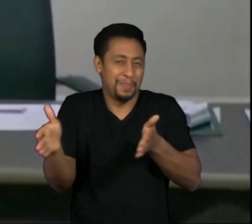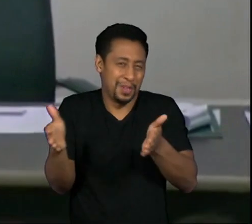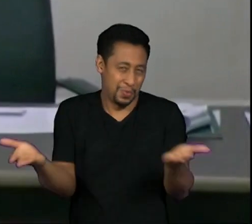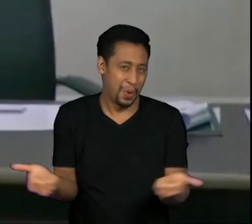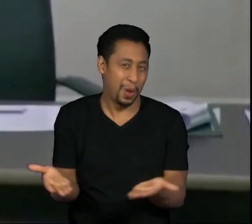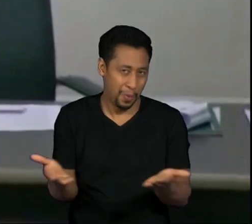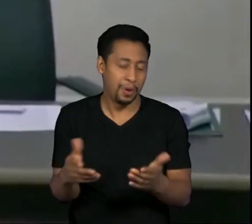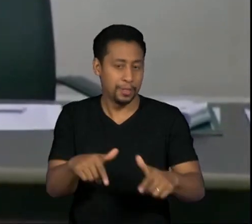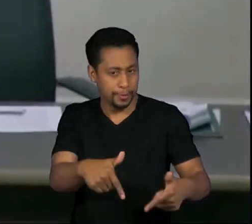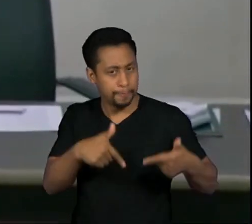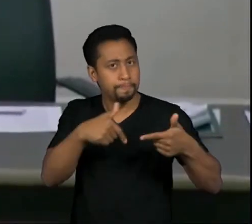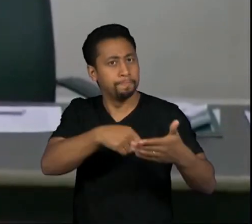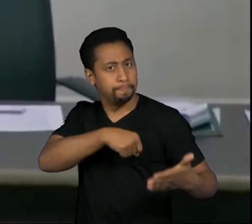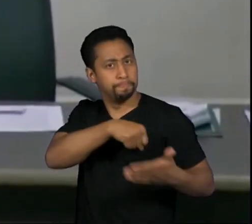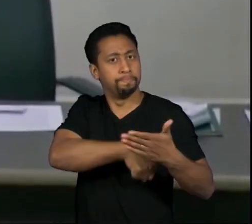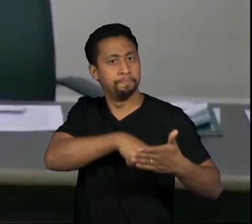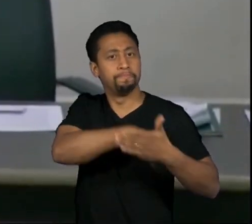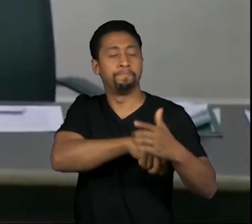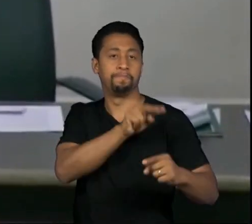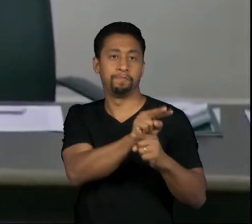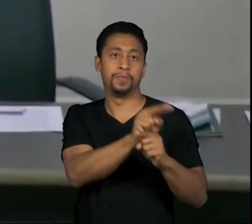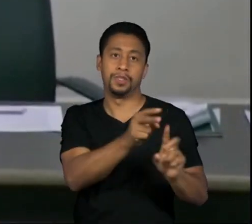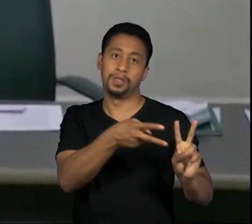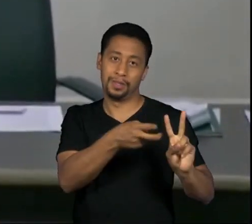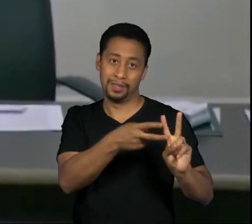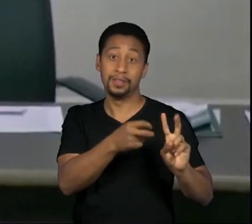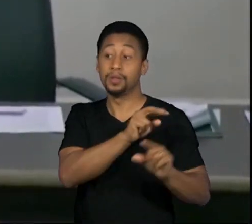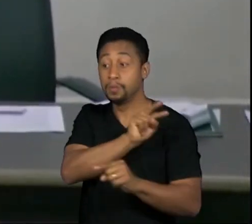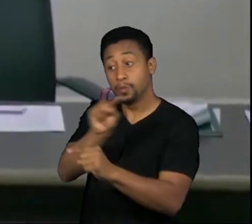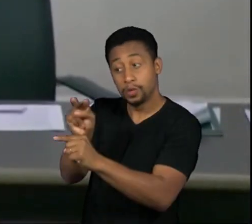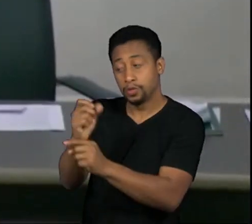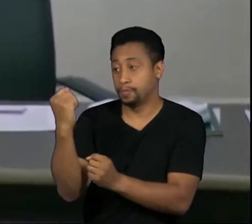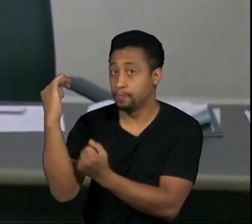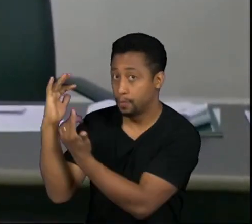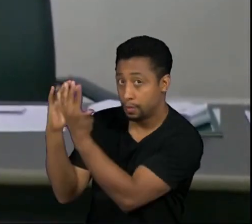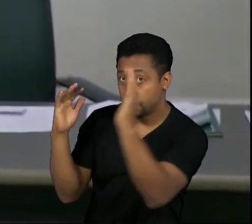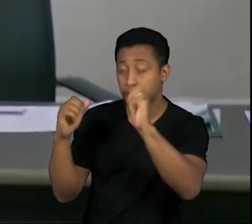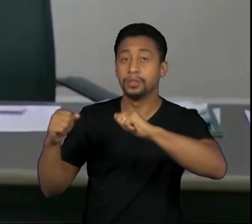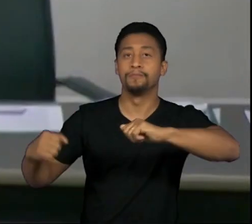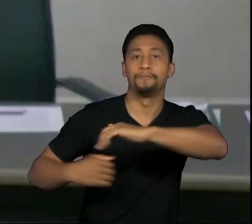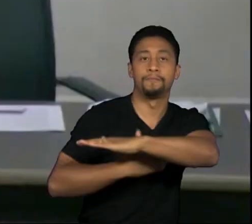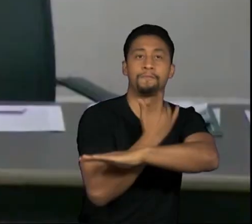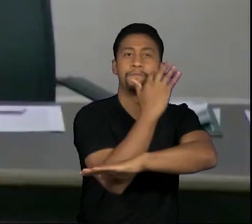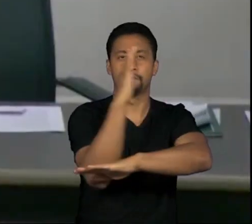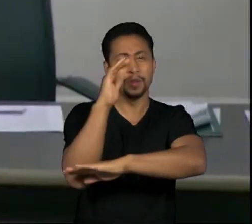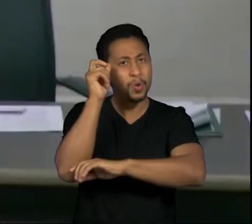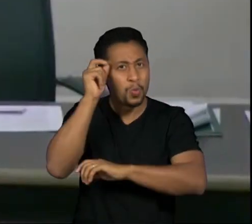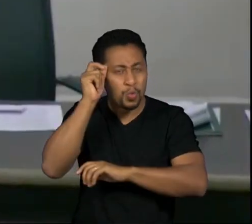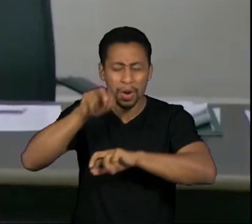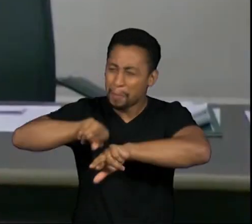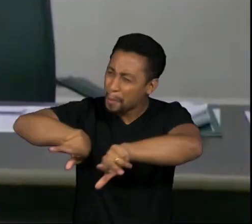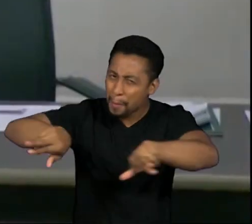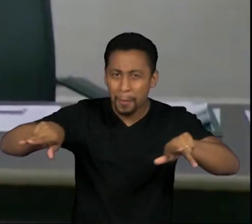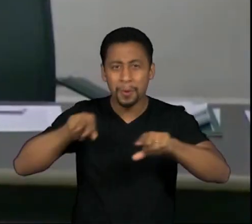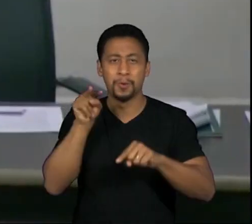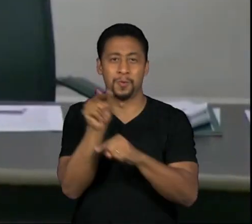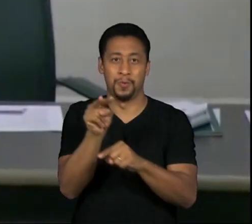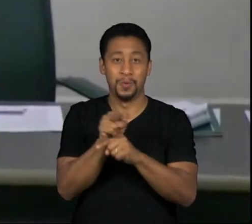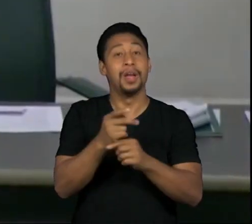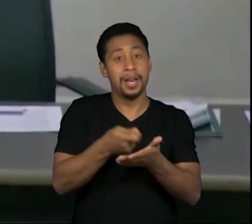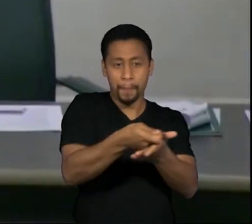em defesa dos povos originários, do meio ambiente e da diversidade cultural, além de